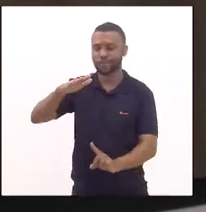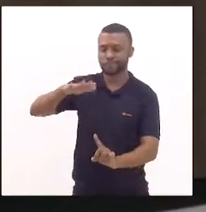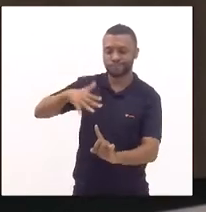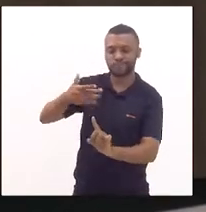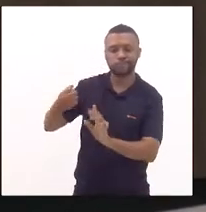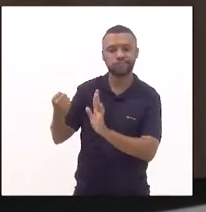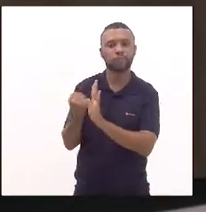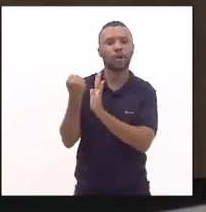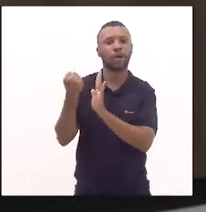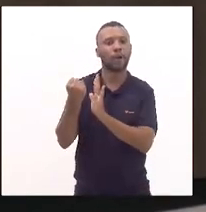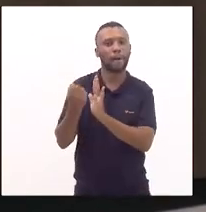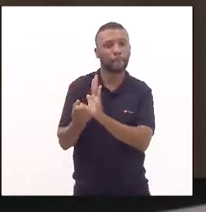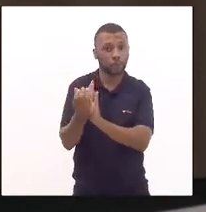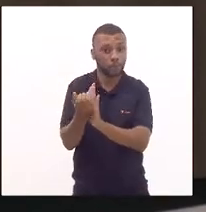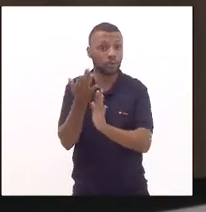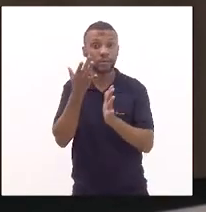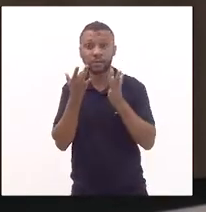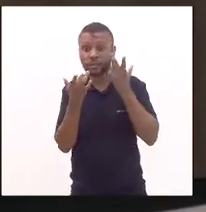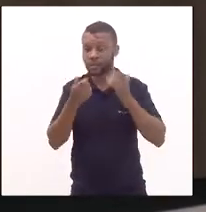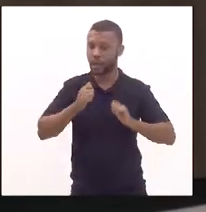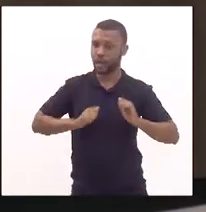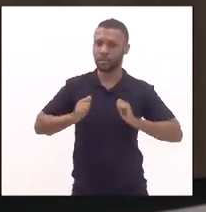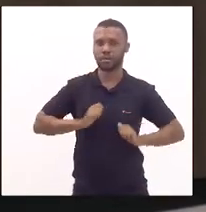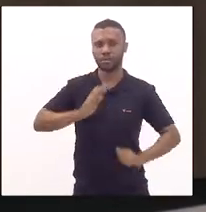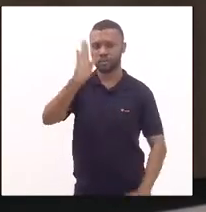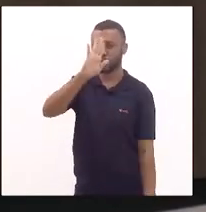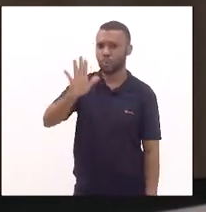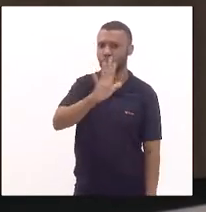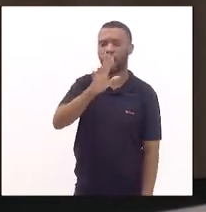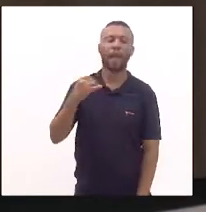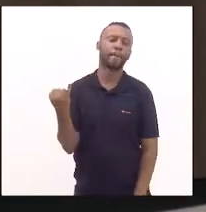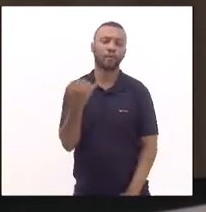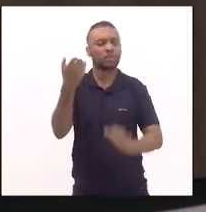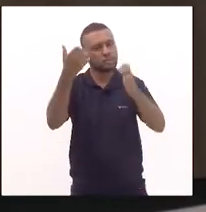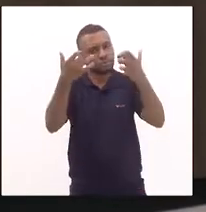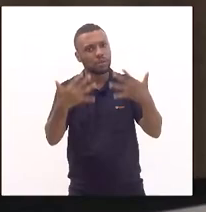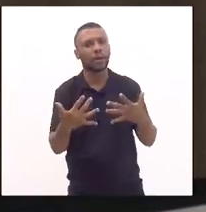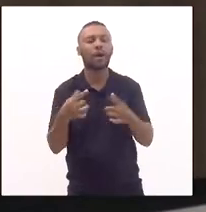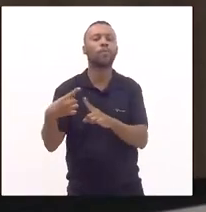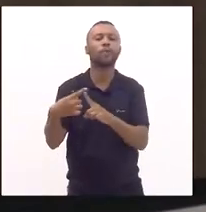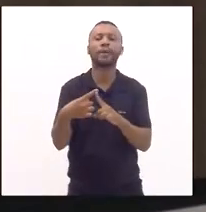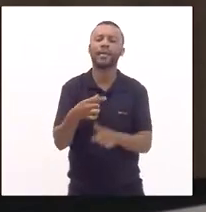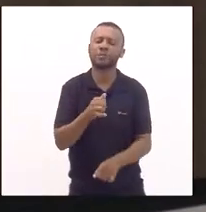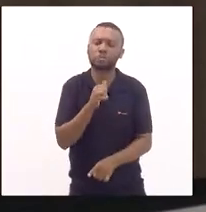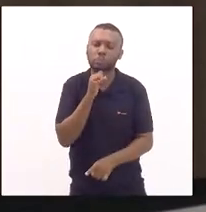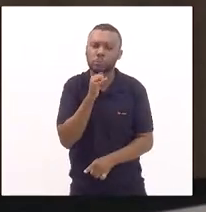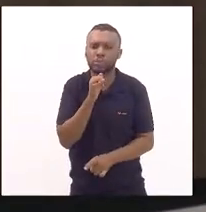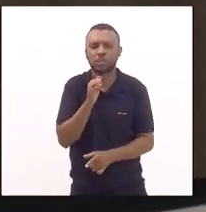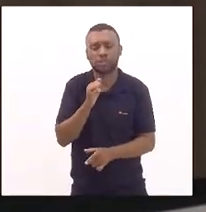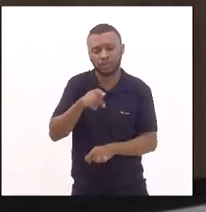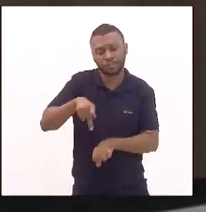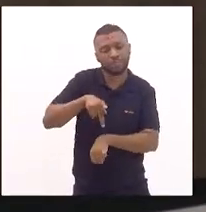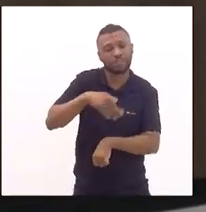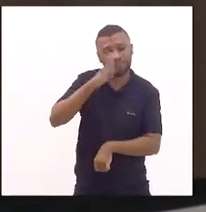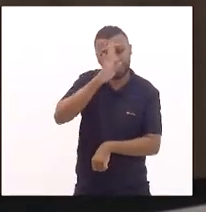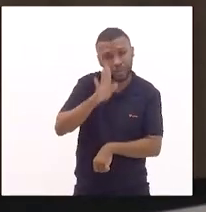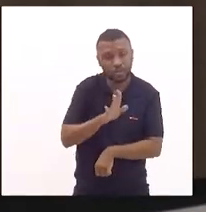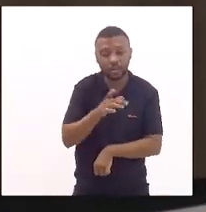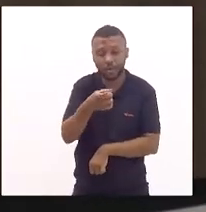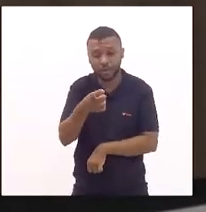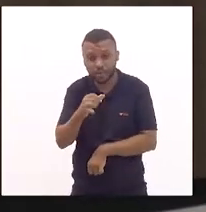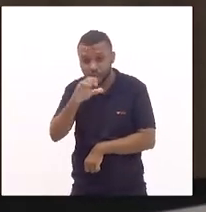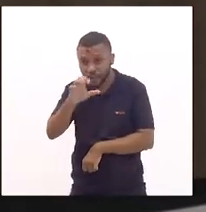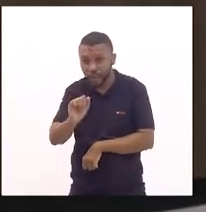atriz brasileira. Isso é importante dizer, porque, infelizmente, nesse país, e a Chica também fez parte